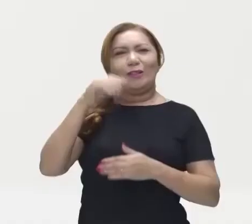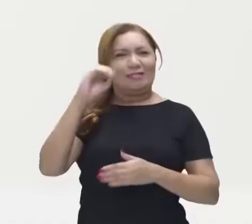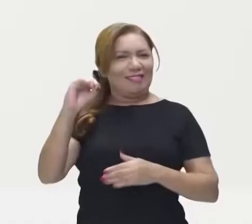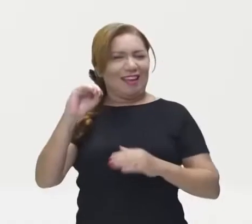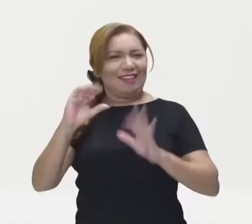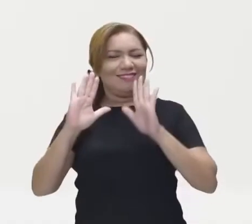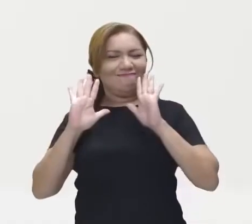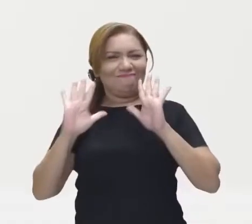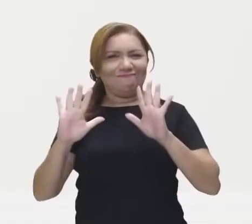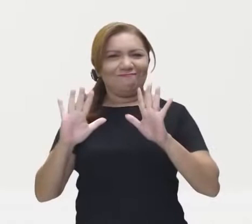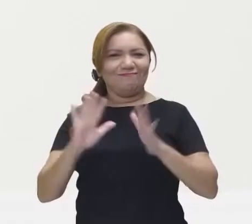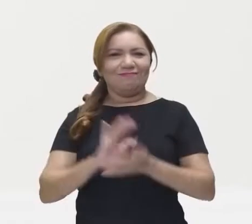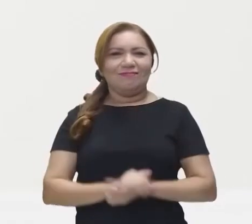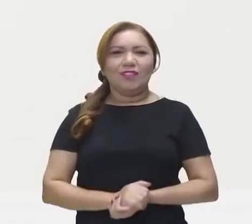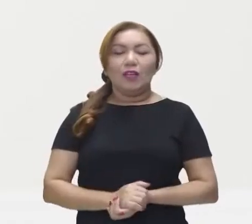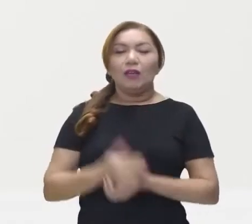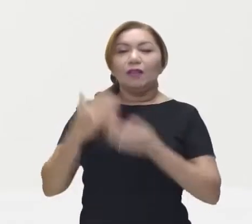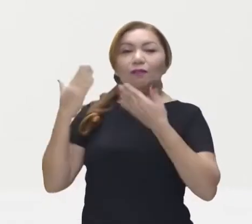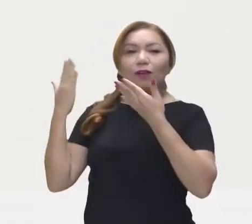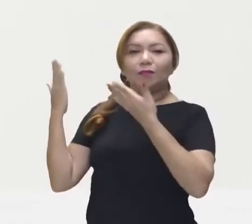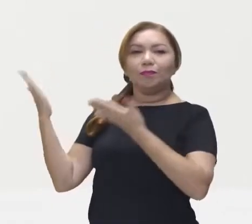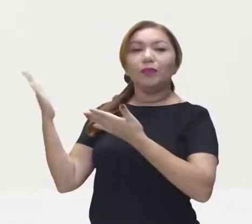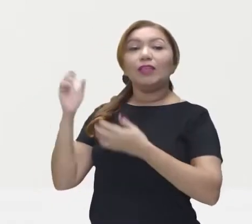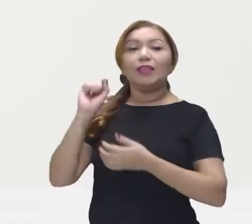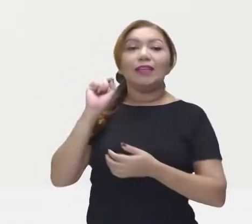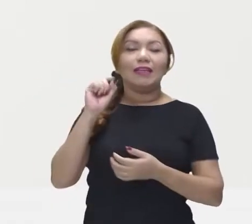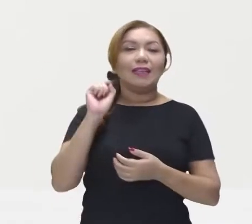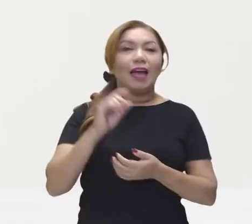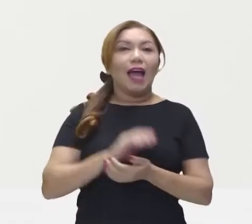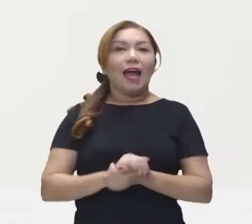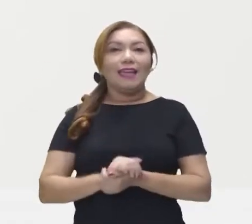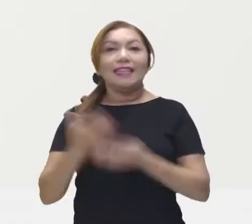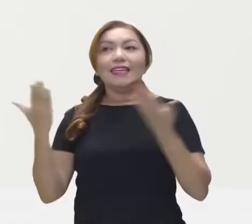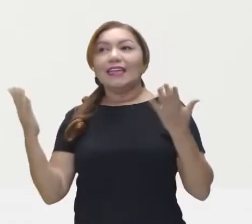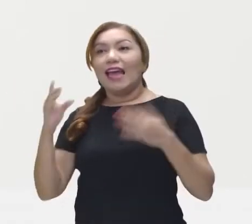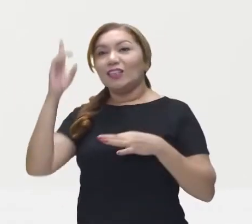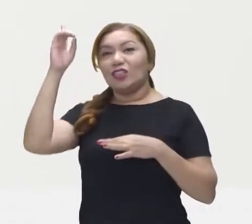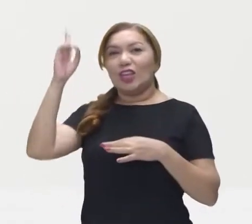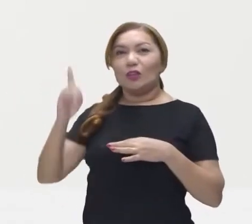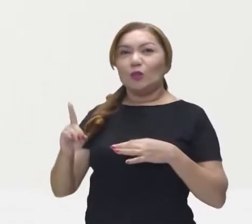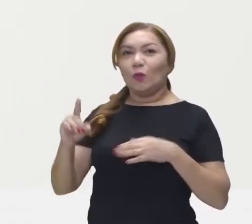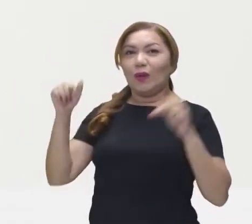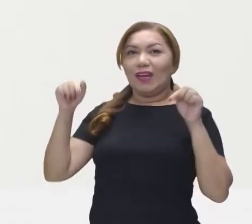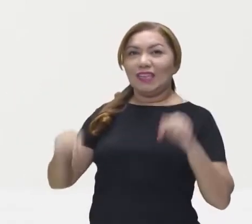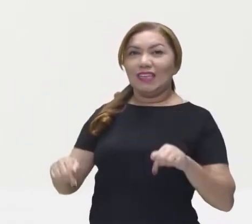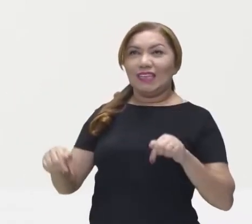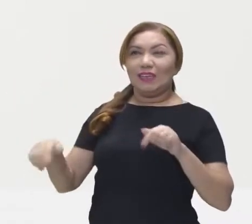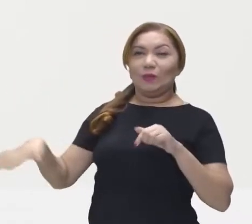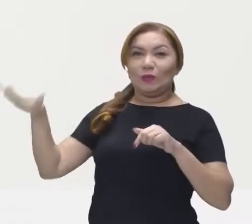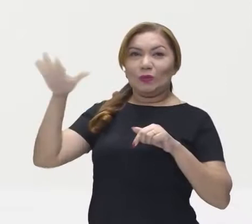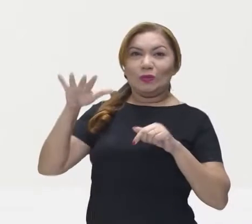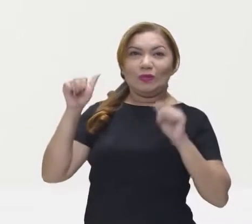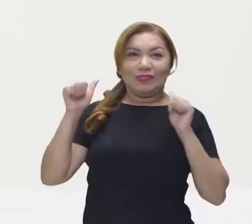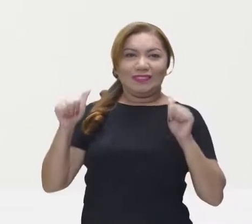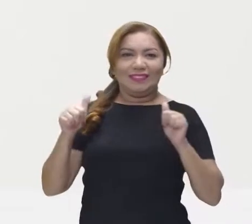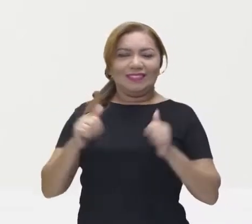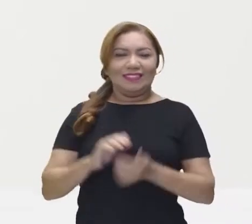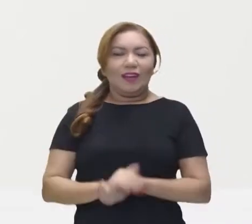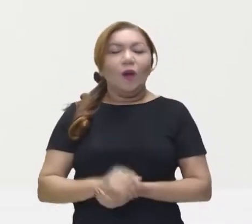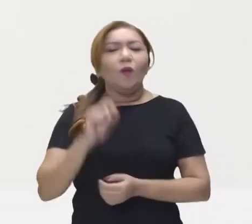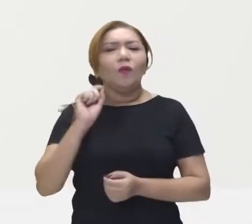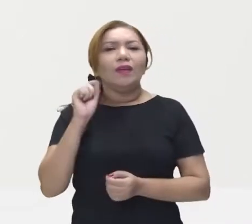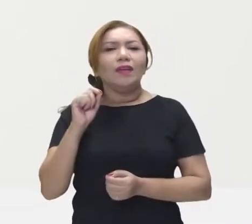tela aí que a gente tem hoje, minha diretora, a nossa equipe técnica aqui que é maravilhosa. A gente tem aí compreendendo